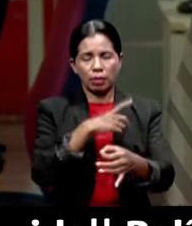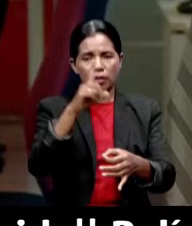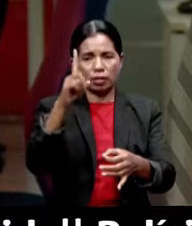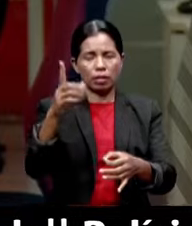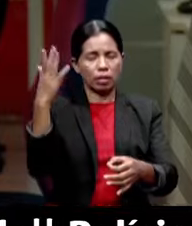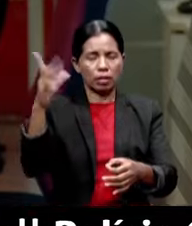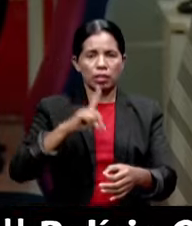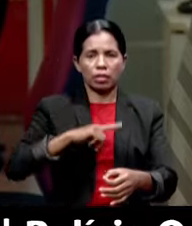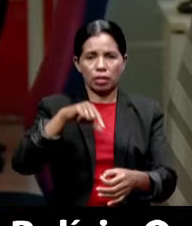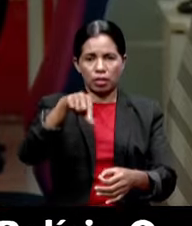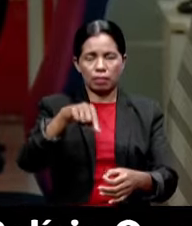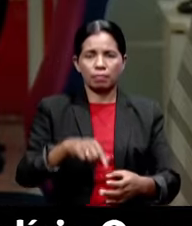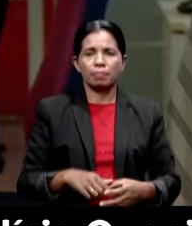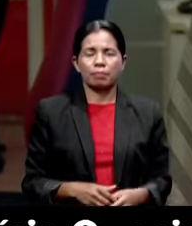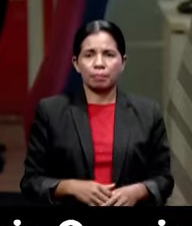Iha Likisa.